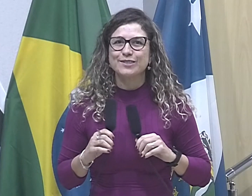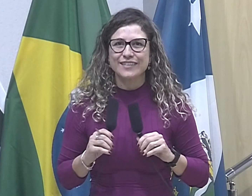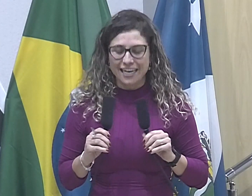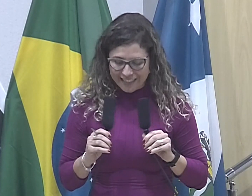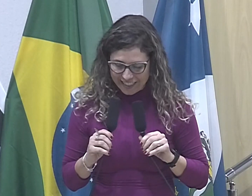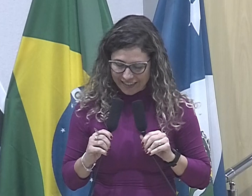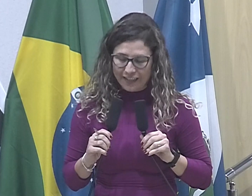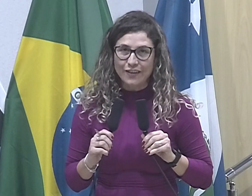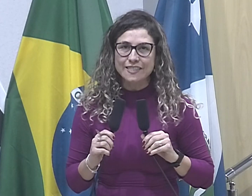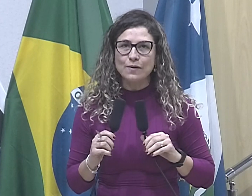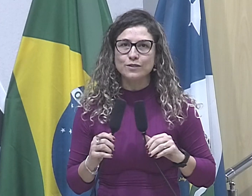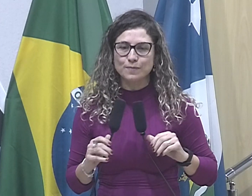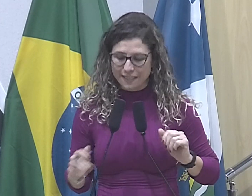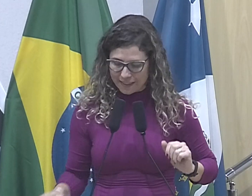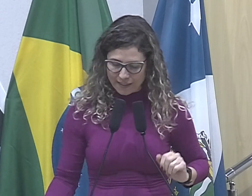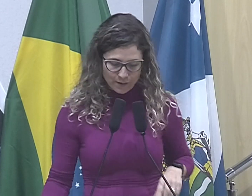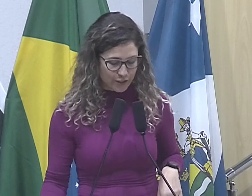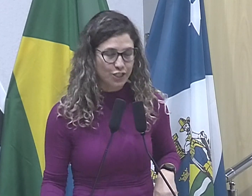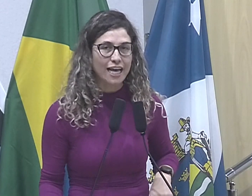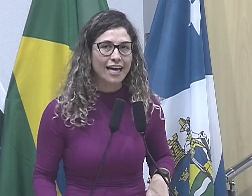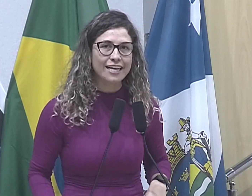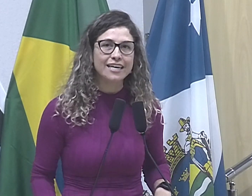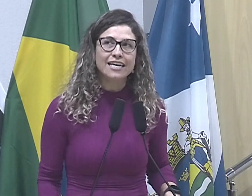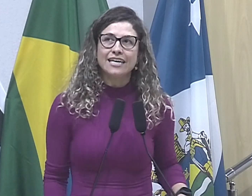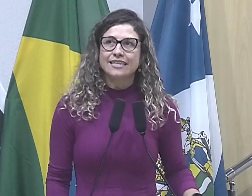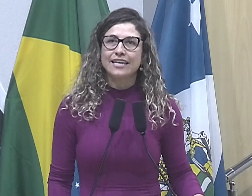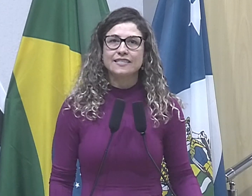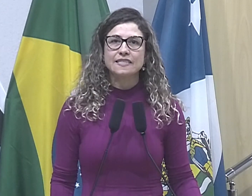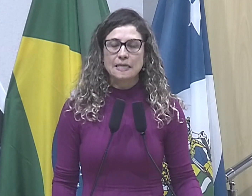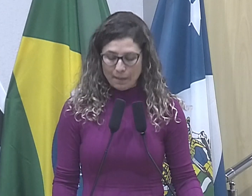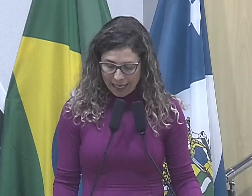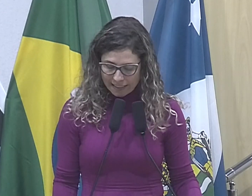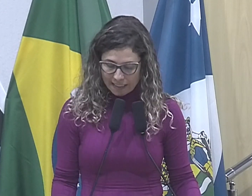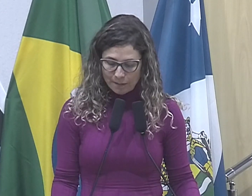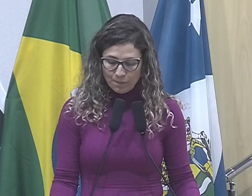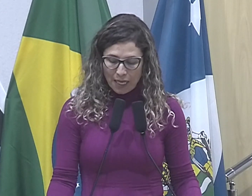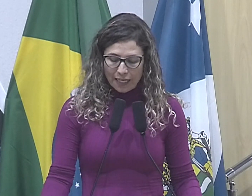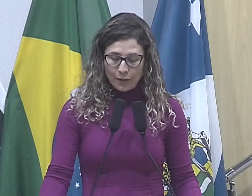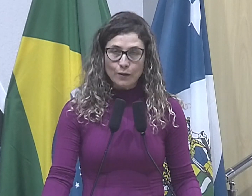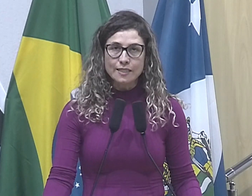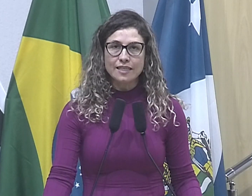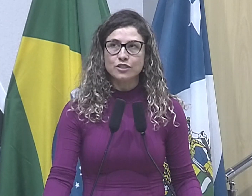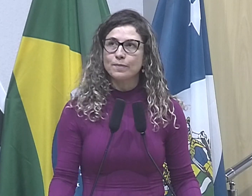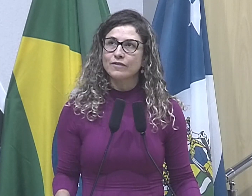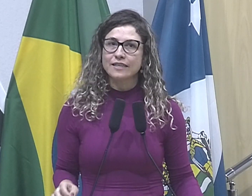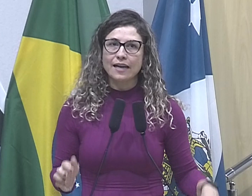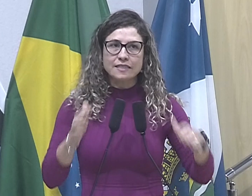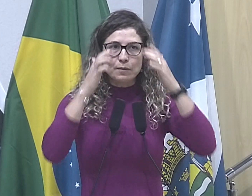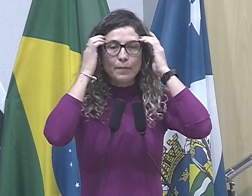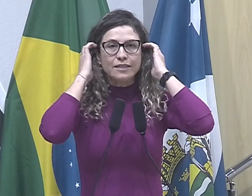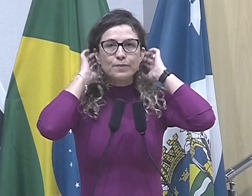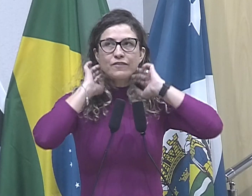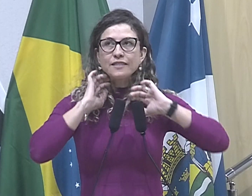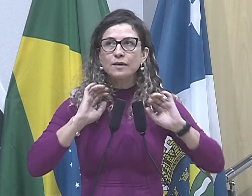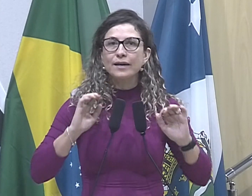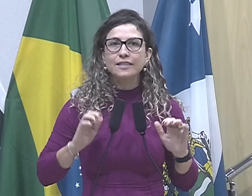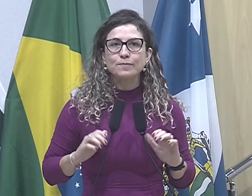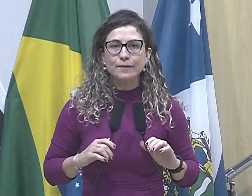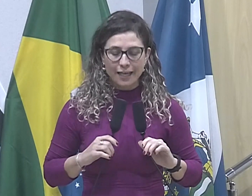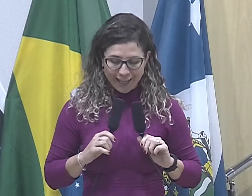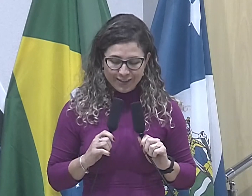vereadora Elisa, representa Taubaté, adiantou que a Procuradoria da Mulher da Câmara, da qual ela faz parte, está planejando ações para o Agosto